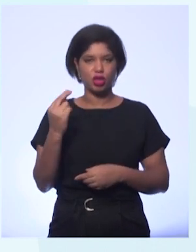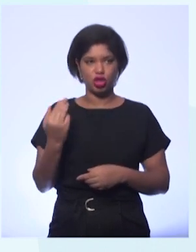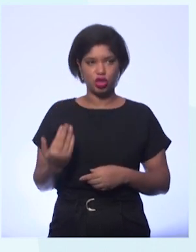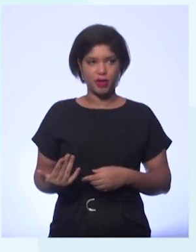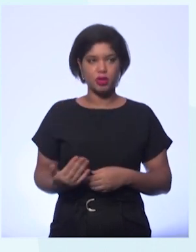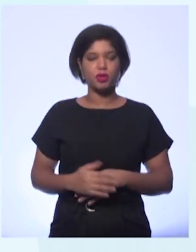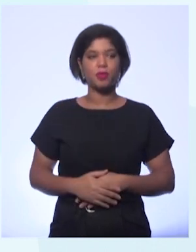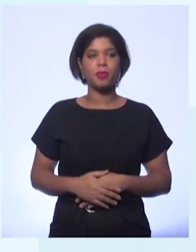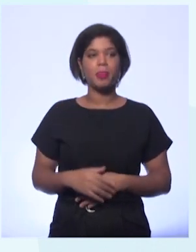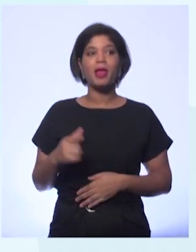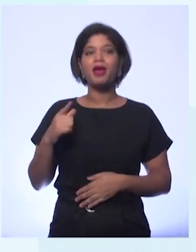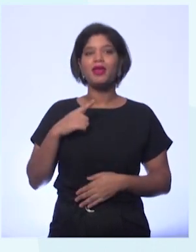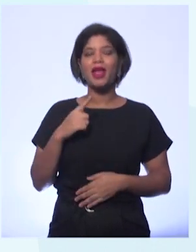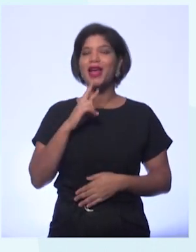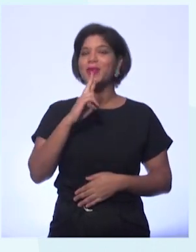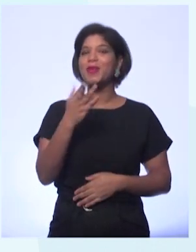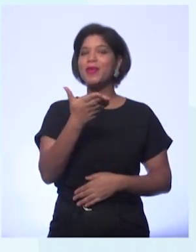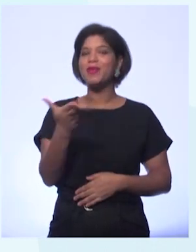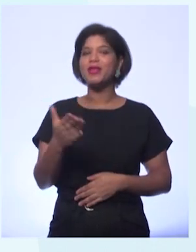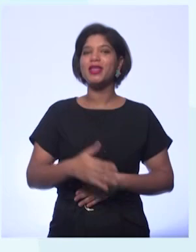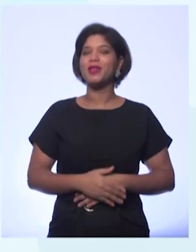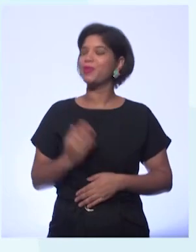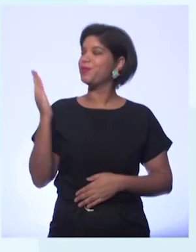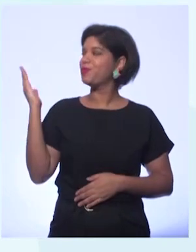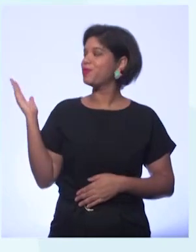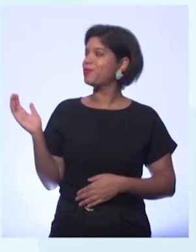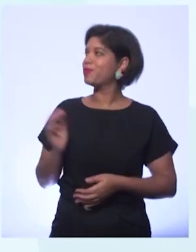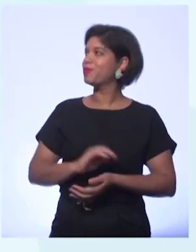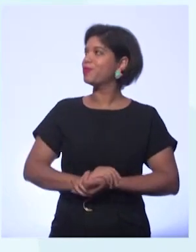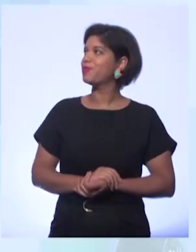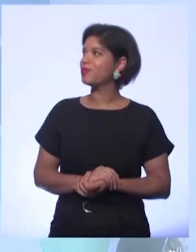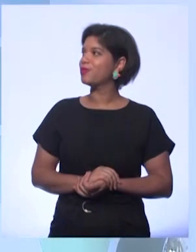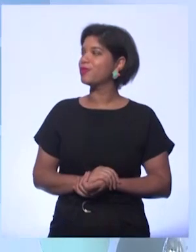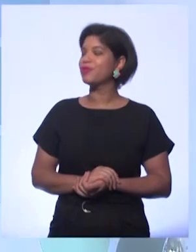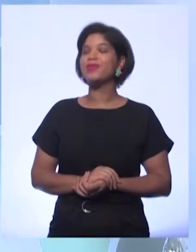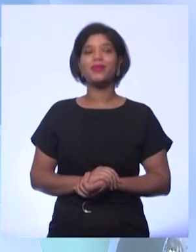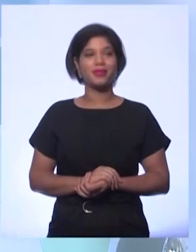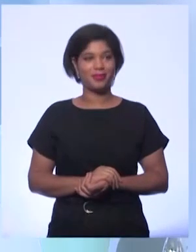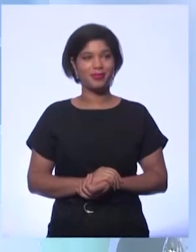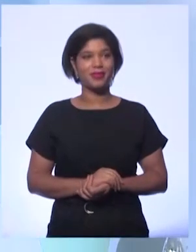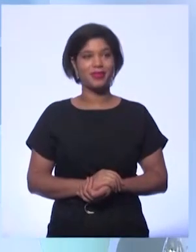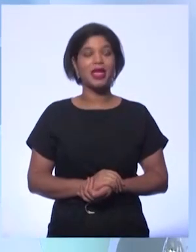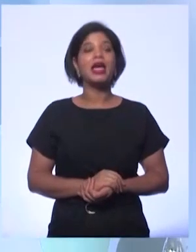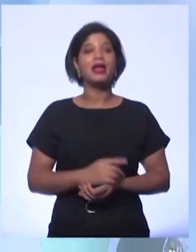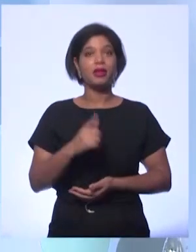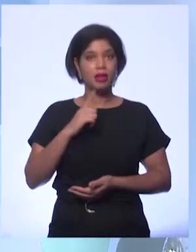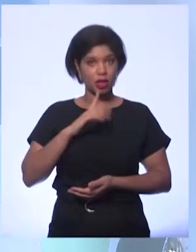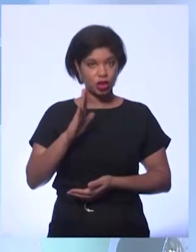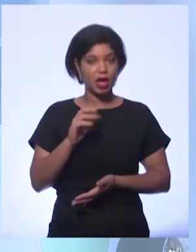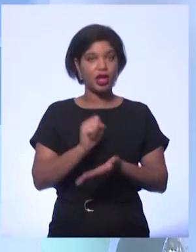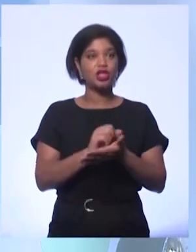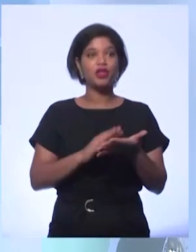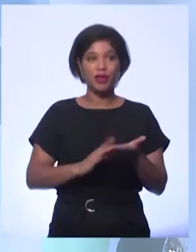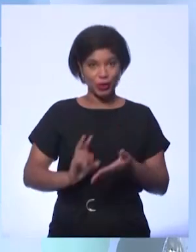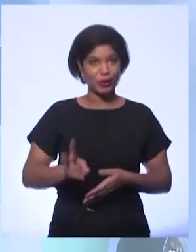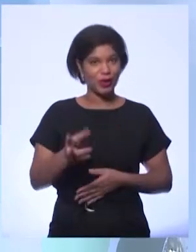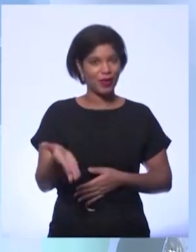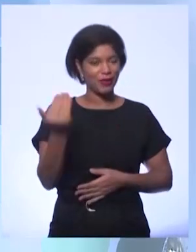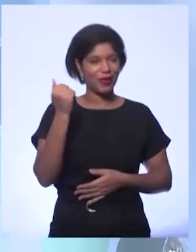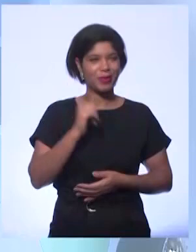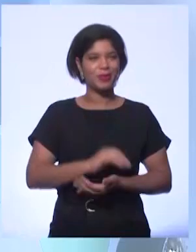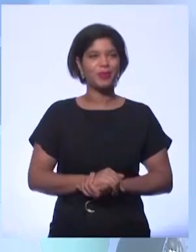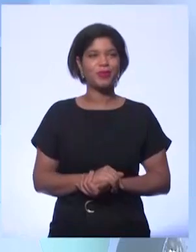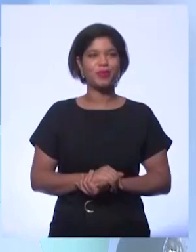A, fração imprópria, item B, fração própria, e item C, aparente. Bom, a gente vai pegar essa mesma atividade agora e vai continuar, tá bom?